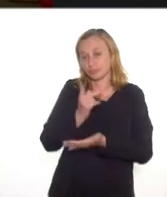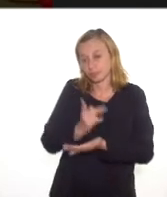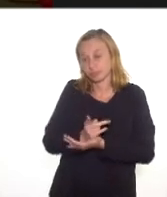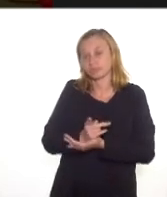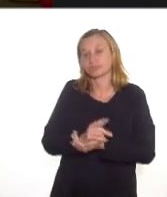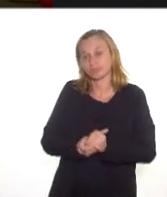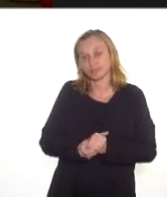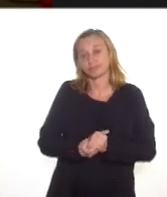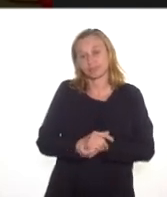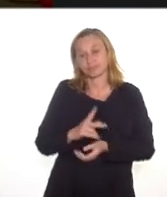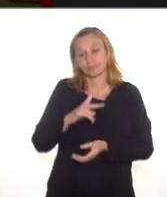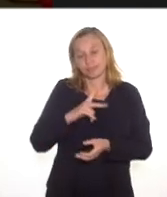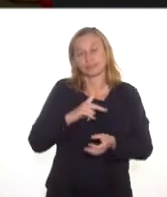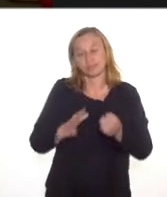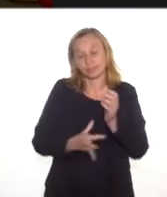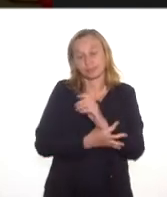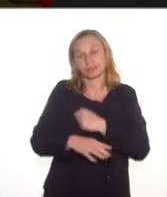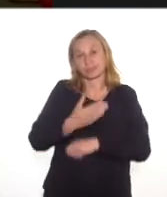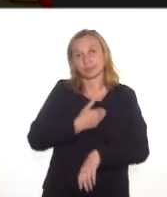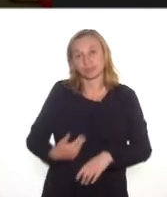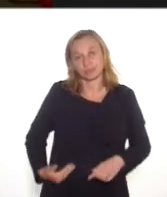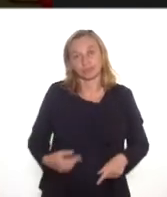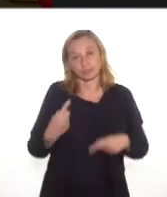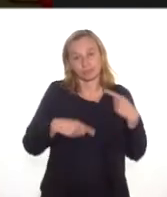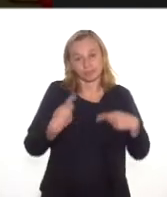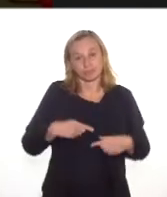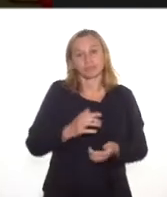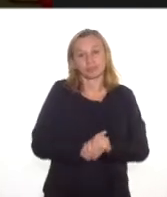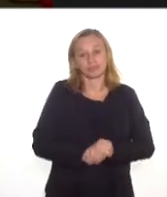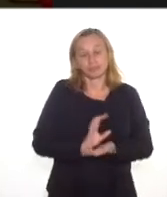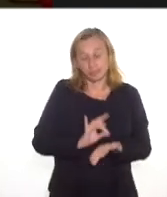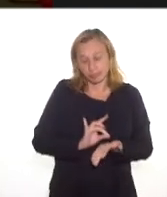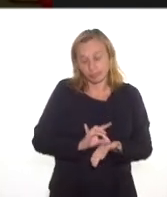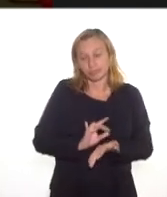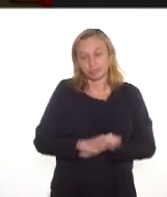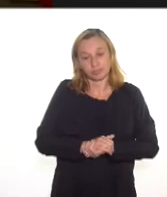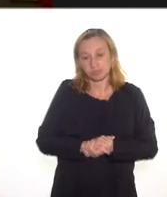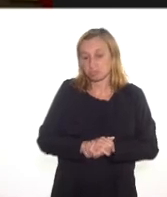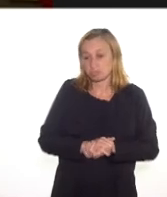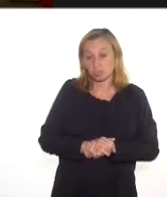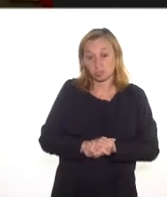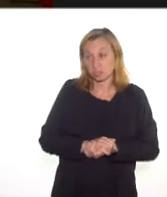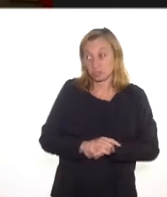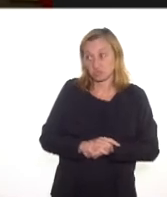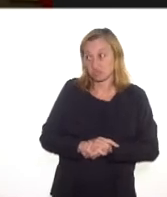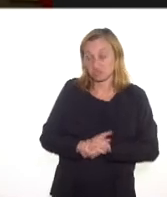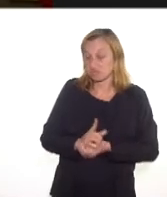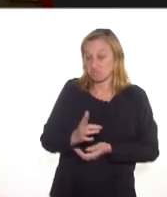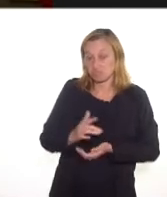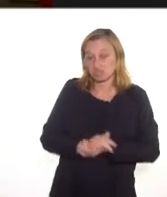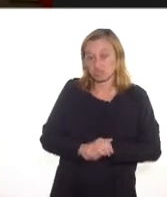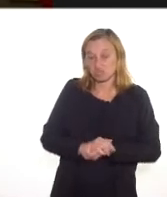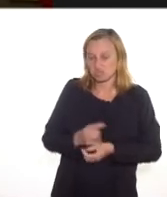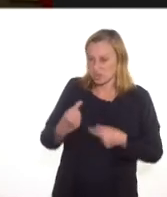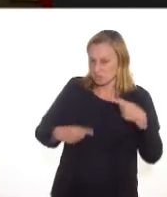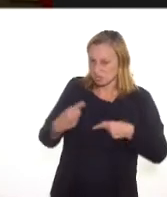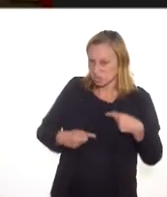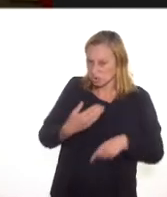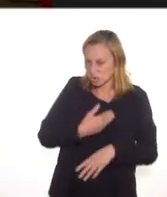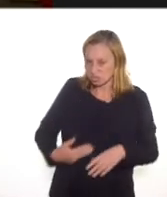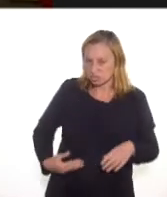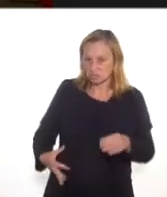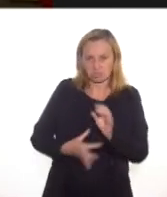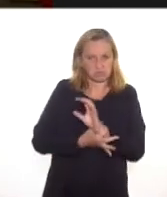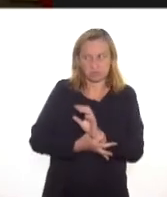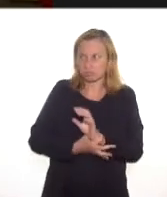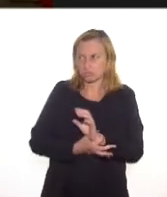sua própria segurança, política de segurança pública. Na verdade, eu não considero sequer uma política pública de segurança,